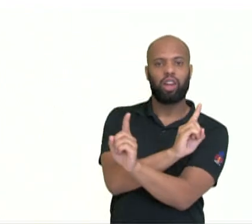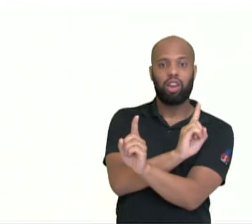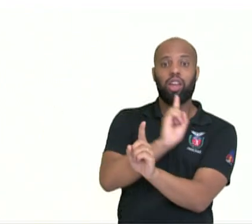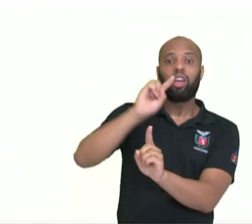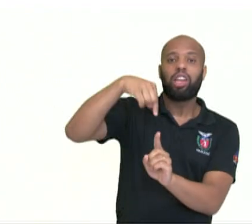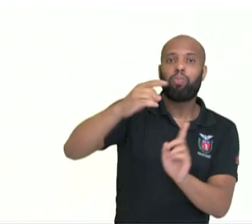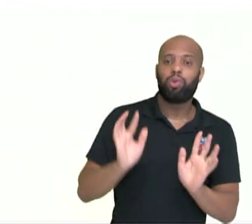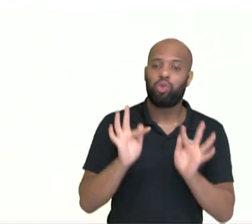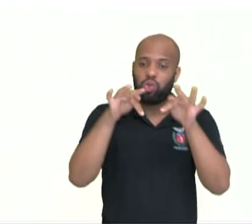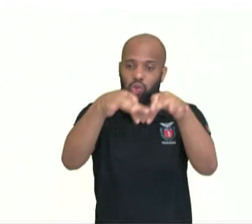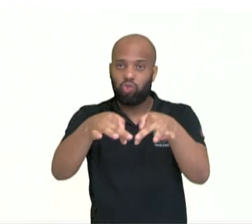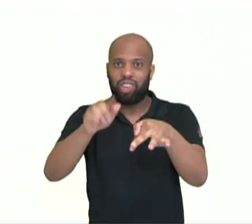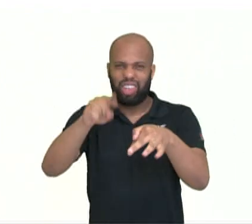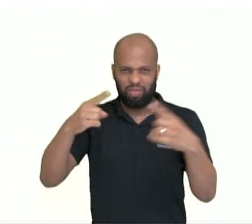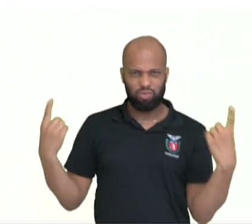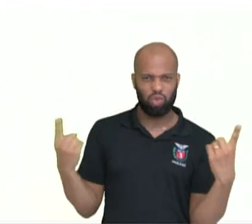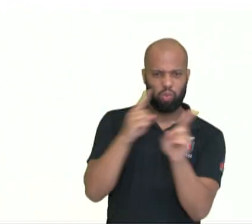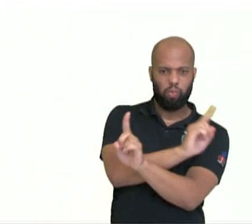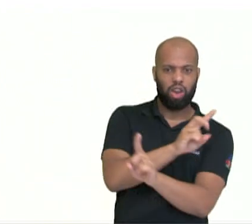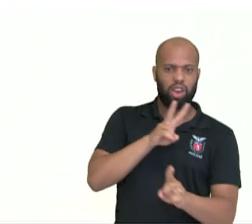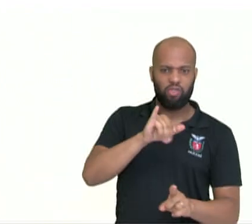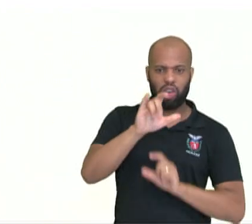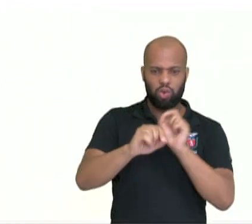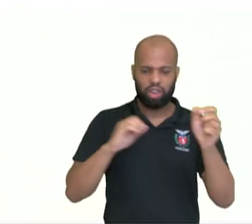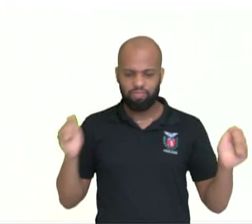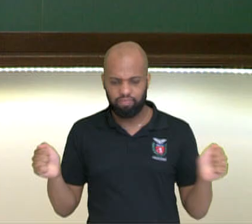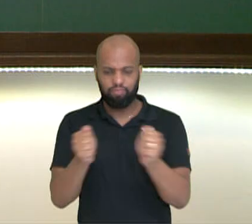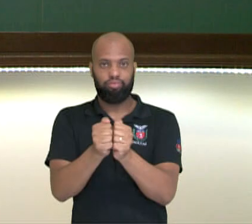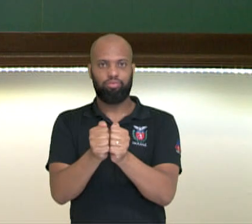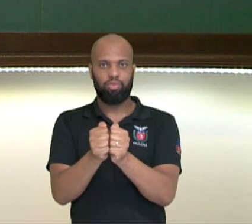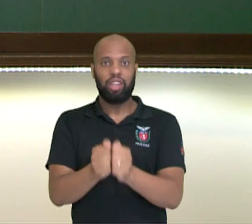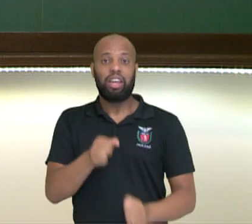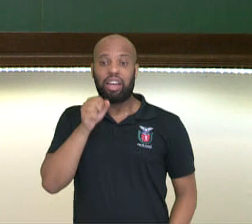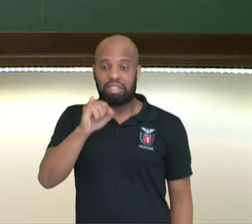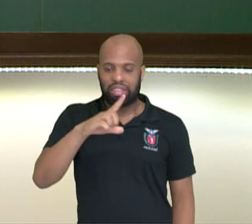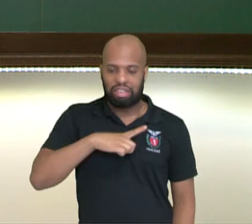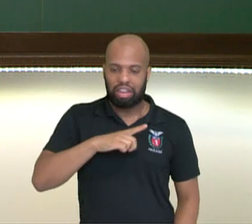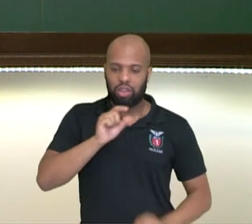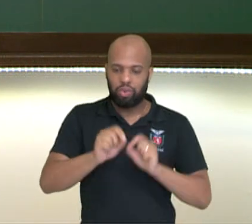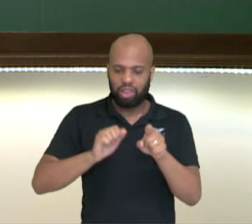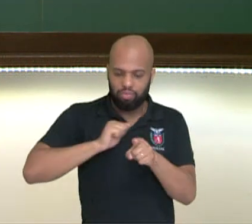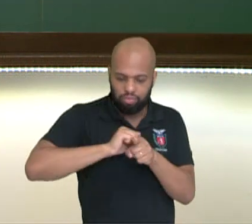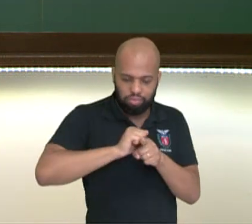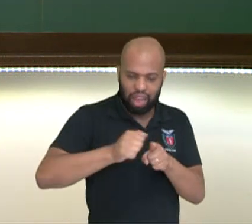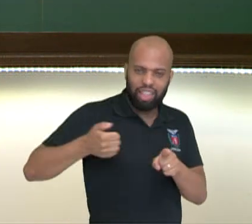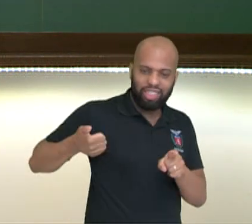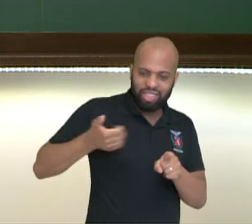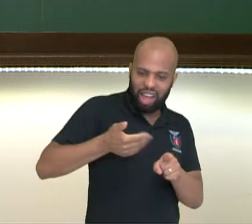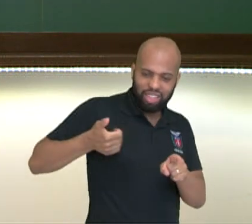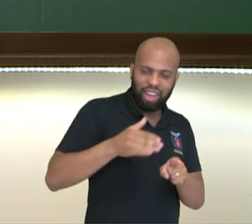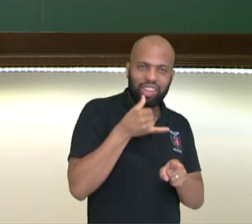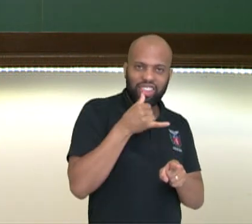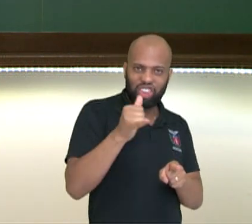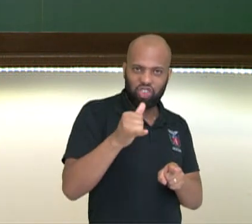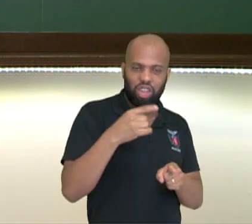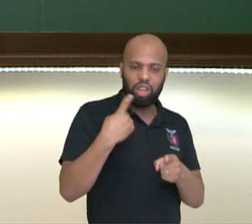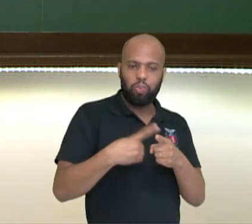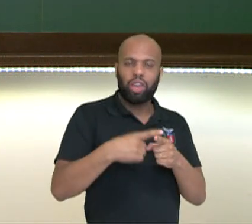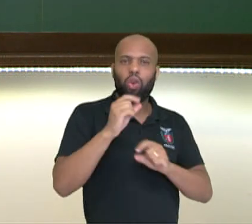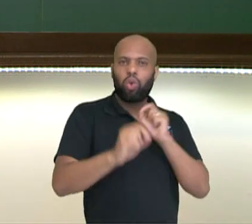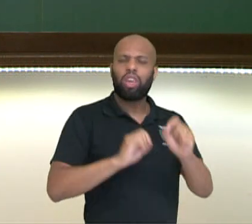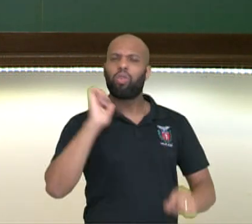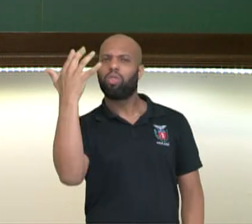adquiridas serem opostas, ocorre a atração. Quando eu atrito um material no outro, eu forneço energia, fazendo com que esses elétrons